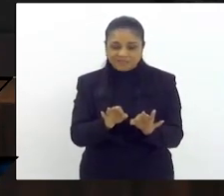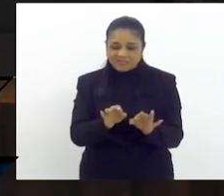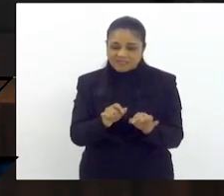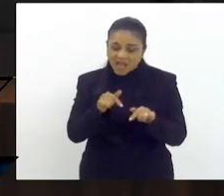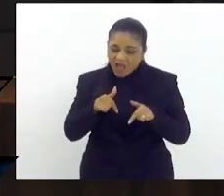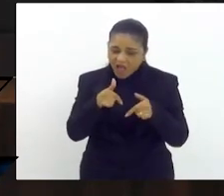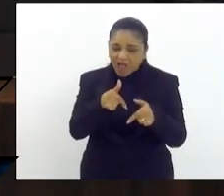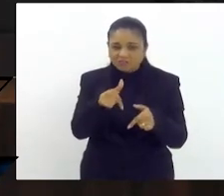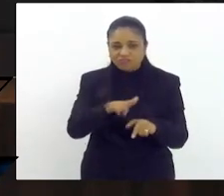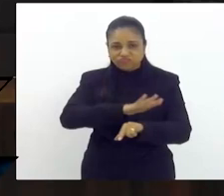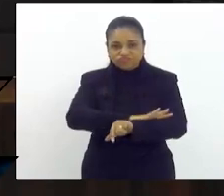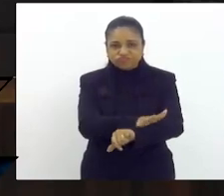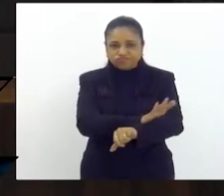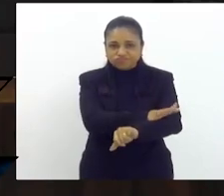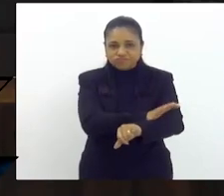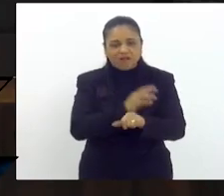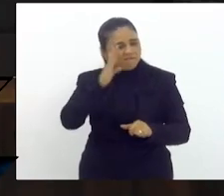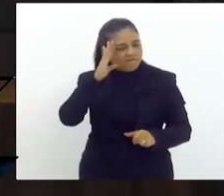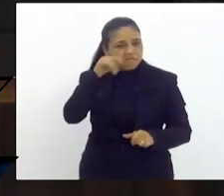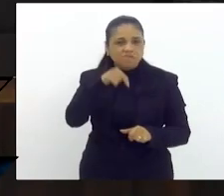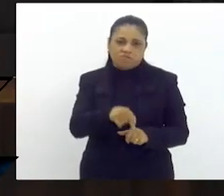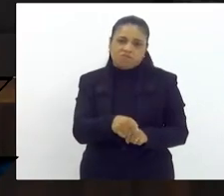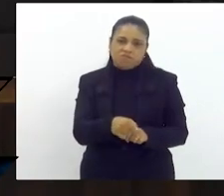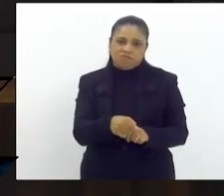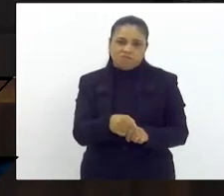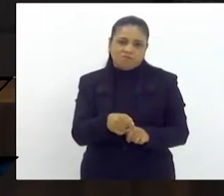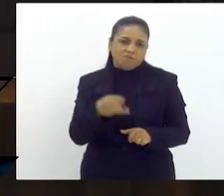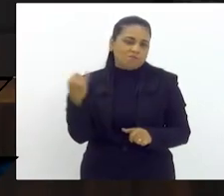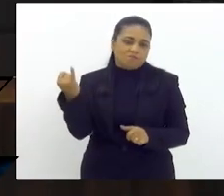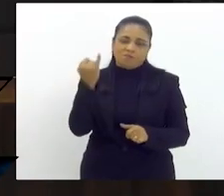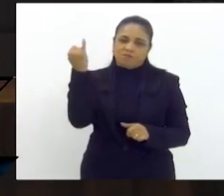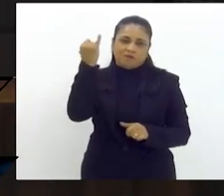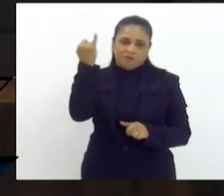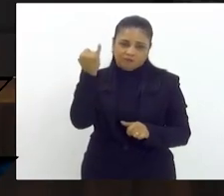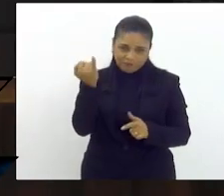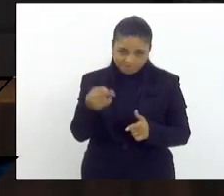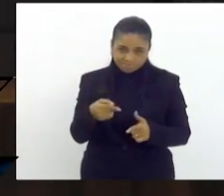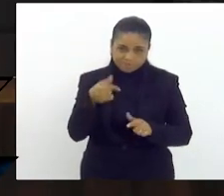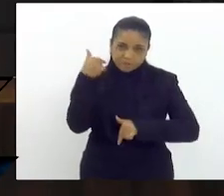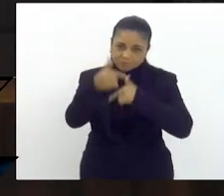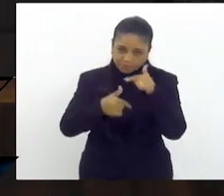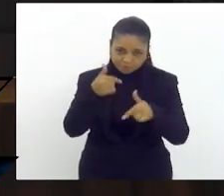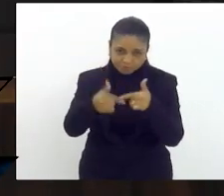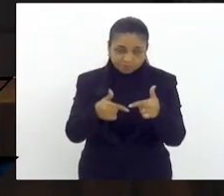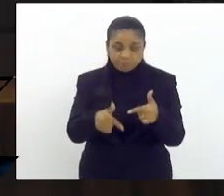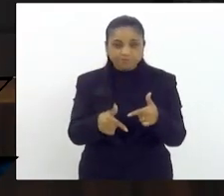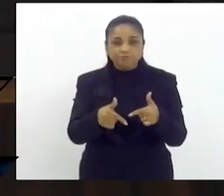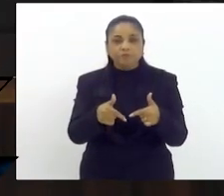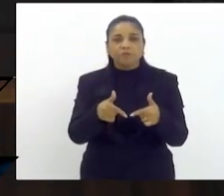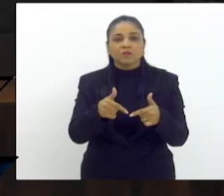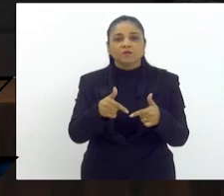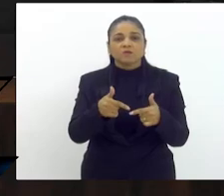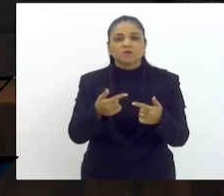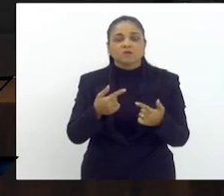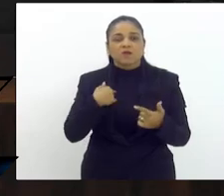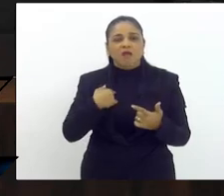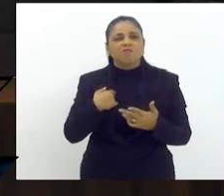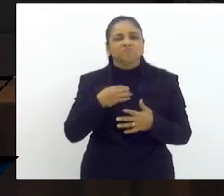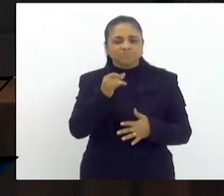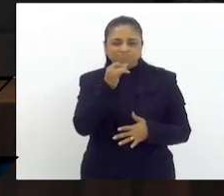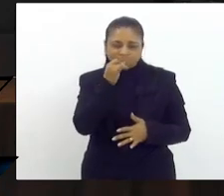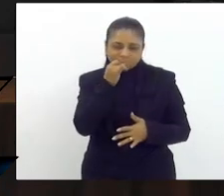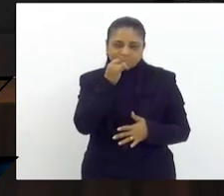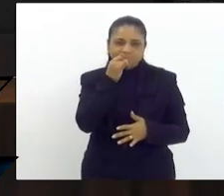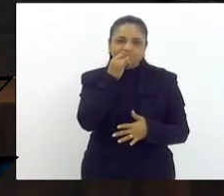de racismo é fundamental para esse enfrentamento mas é muito triste quando a gente assiste nas redes